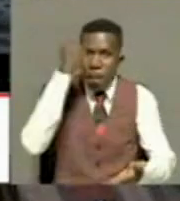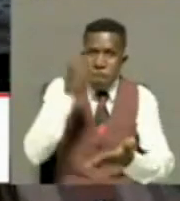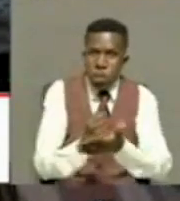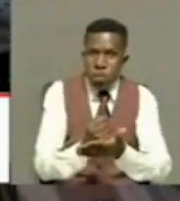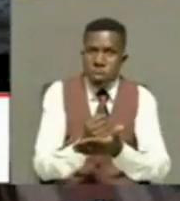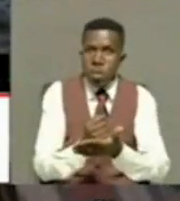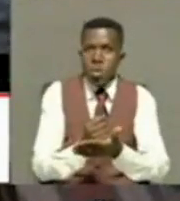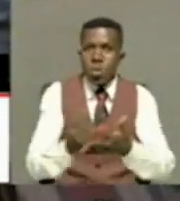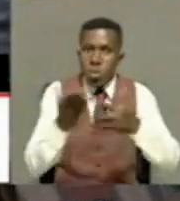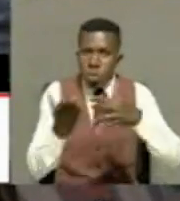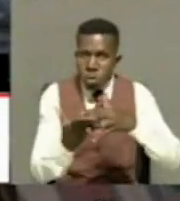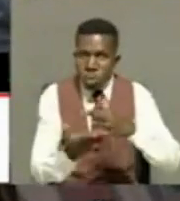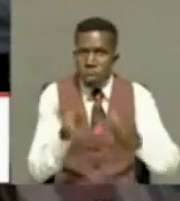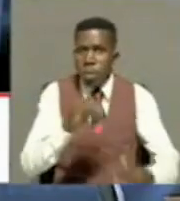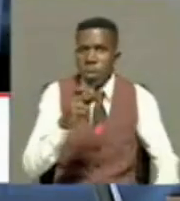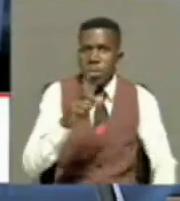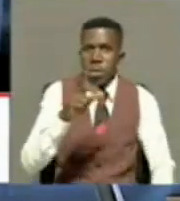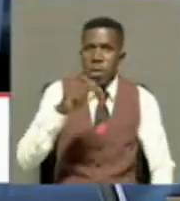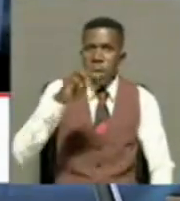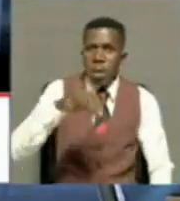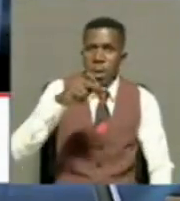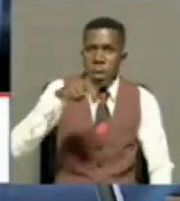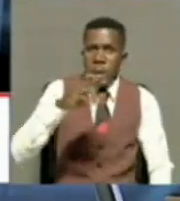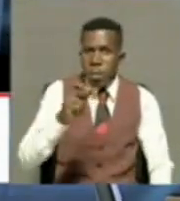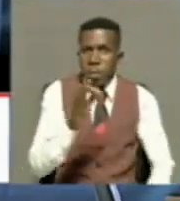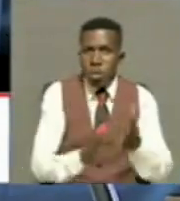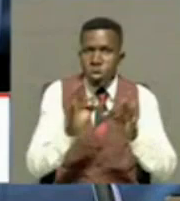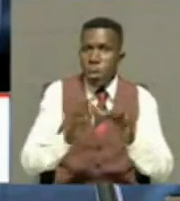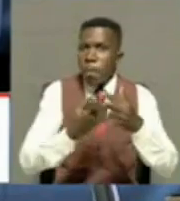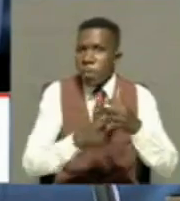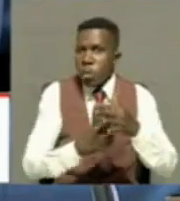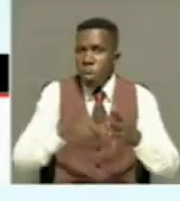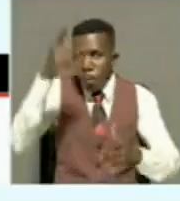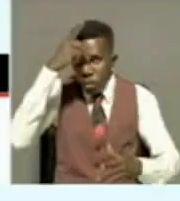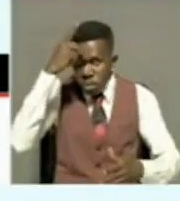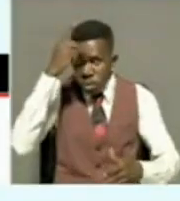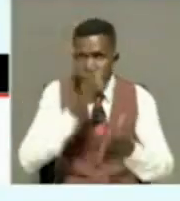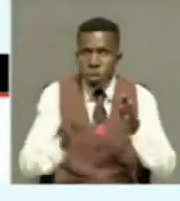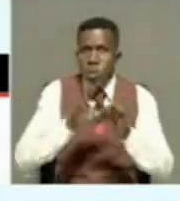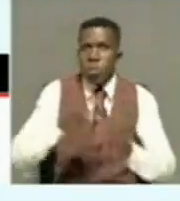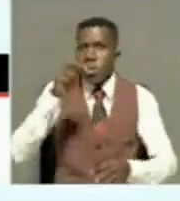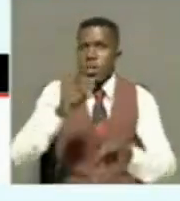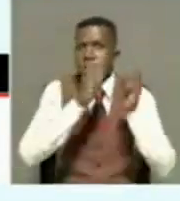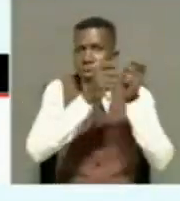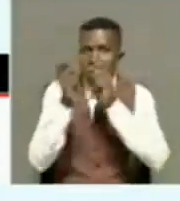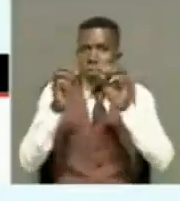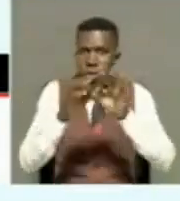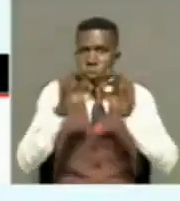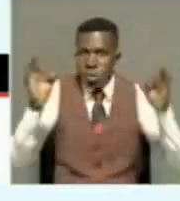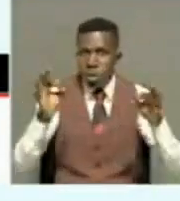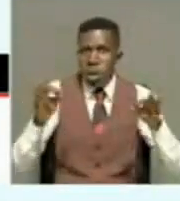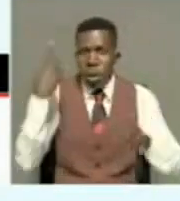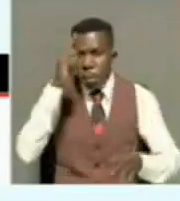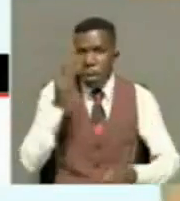de Salamanca sobre princípios, políticas e práticas na área das necessidades educativas especiais, com vista